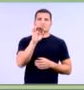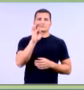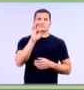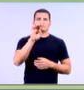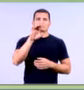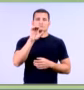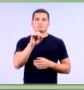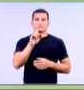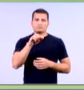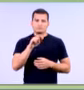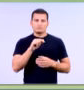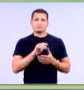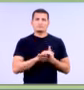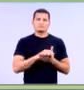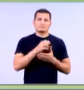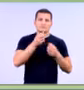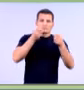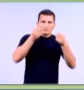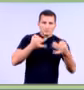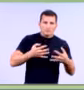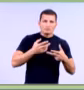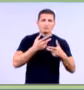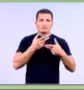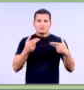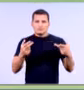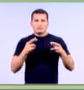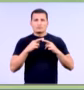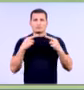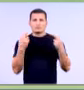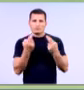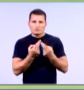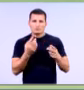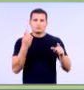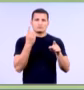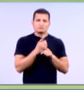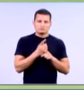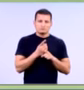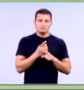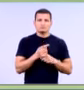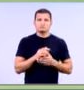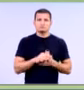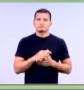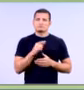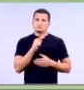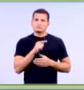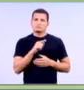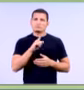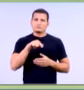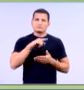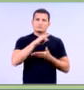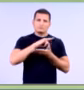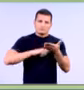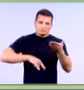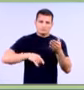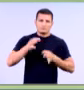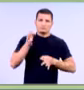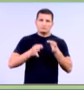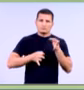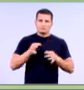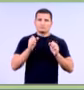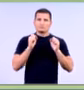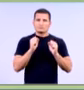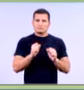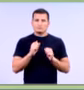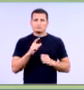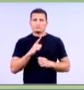exata e metódica de relatos, de fatos de uma determinada reunião, encontro. Ele serve como um documento jurídico. Pode